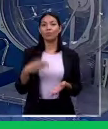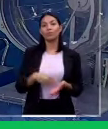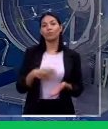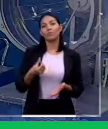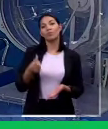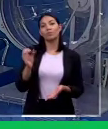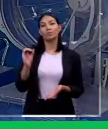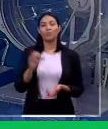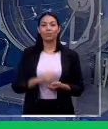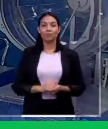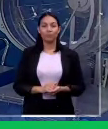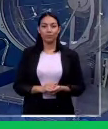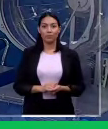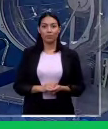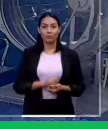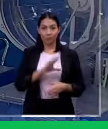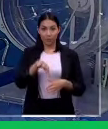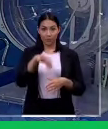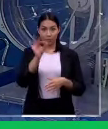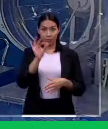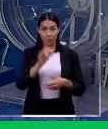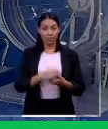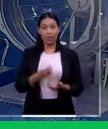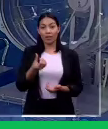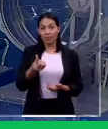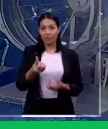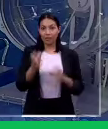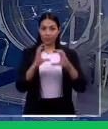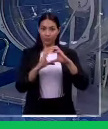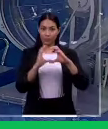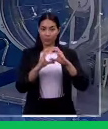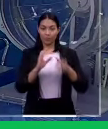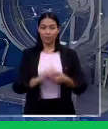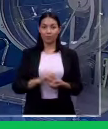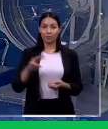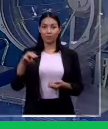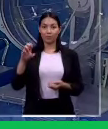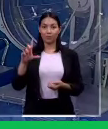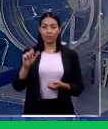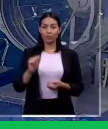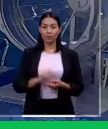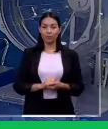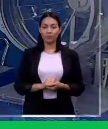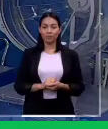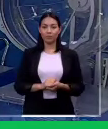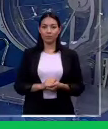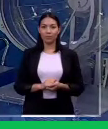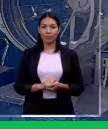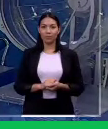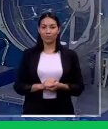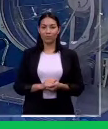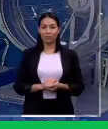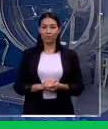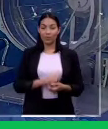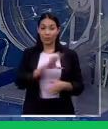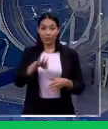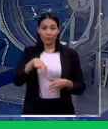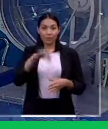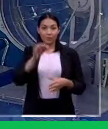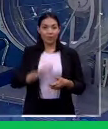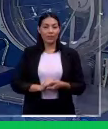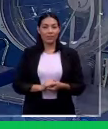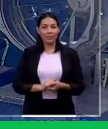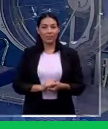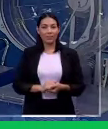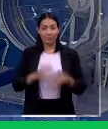01 a 60. E dele sortearemos 6 números. A Mega Sena é o grande clássico das loterias Caixa. Você já